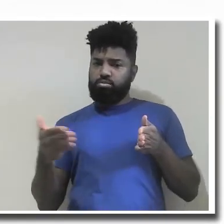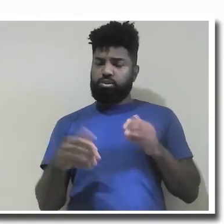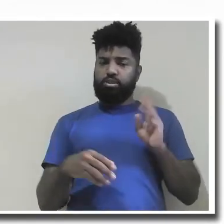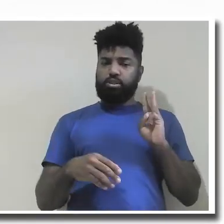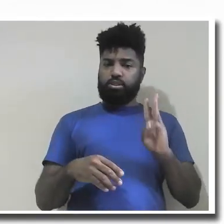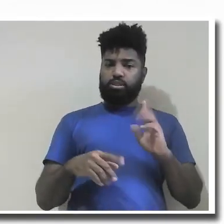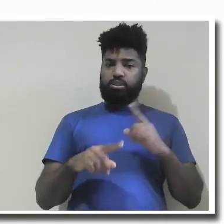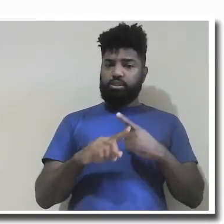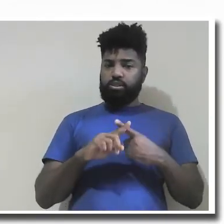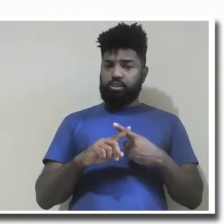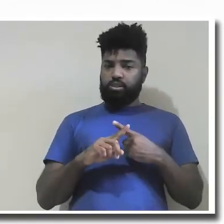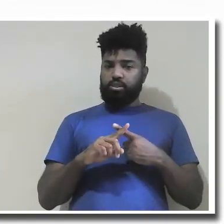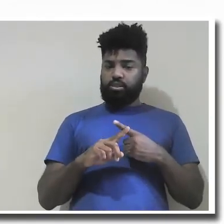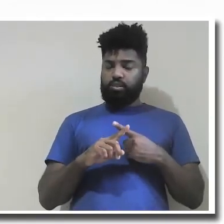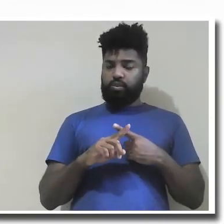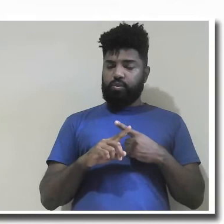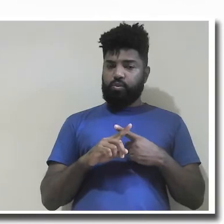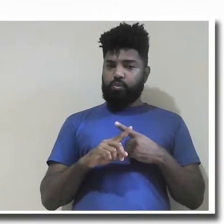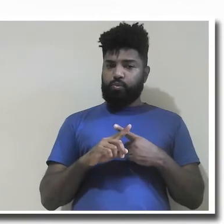3 vezes